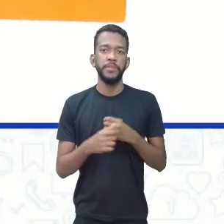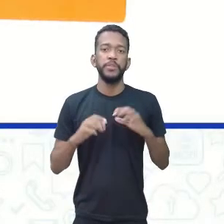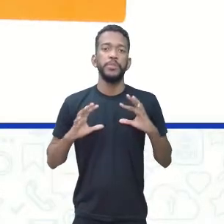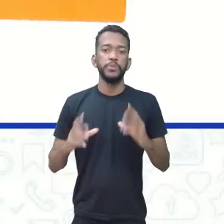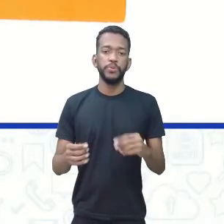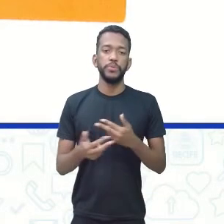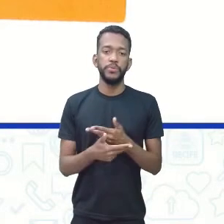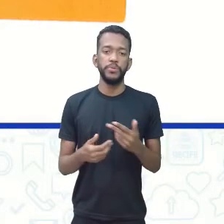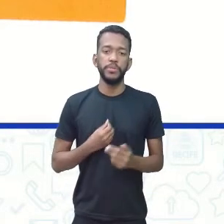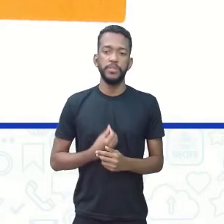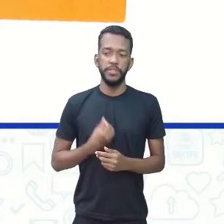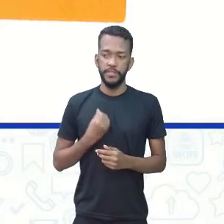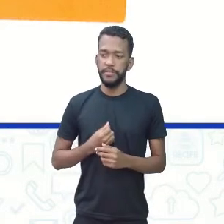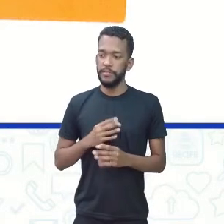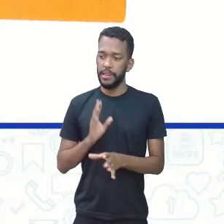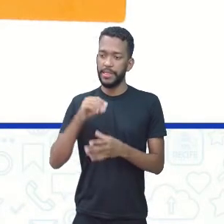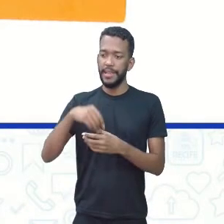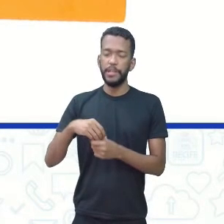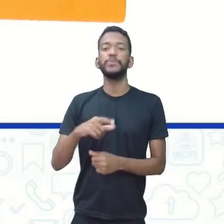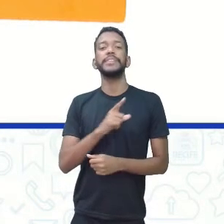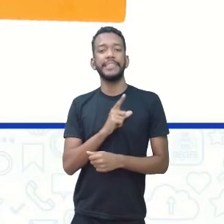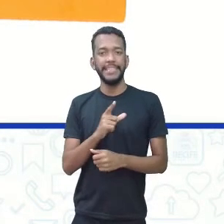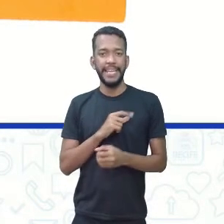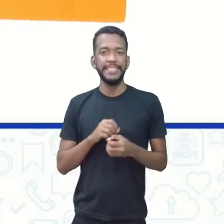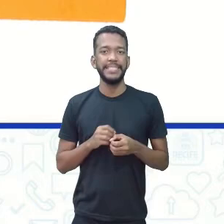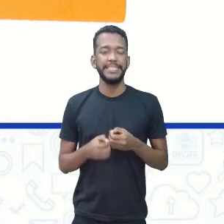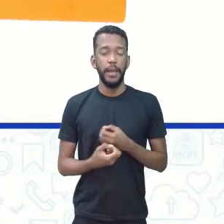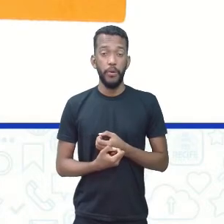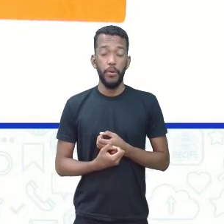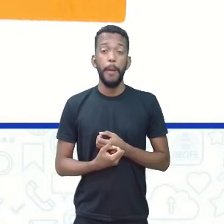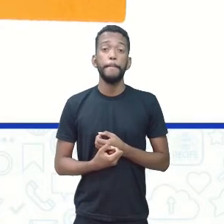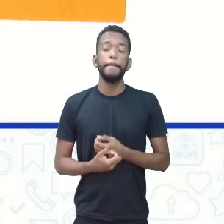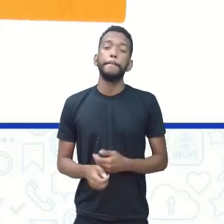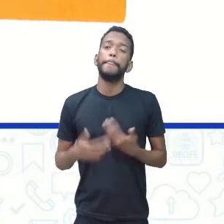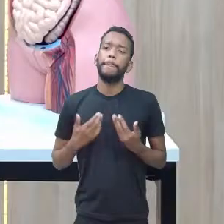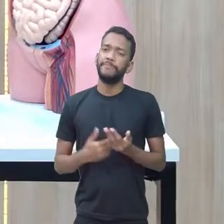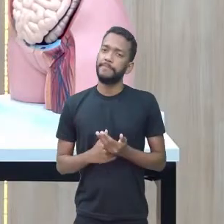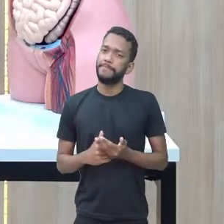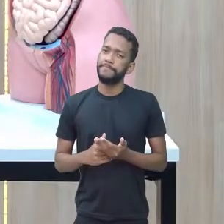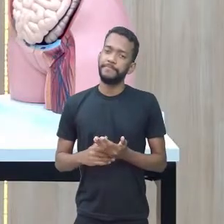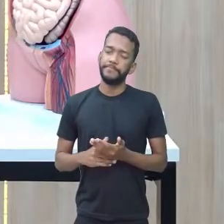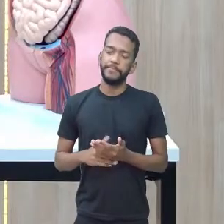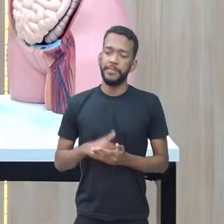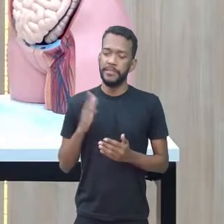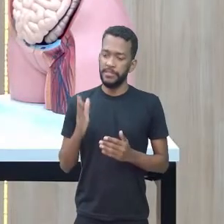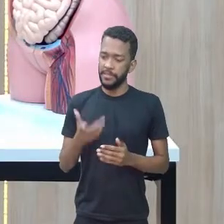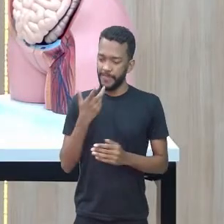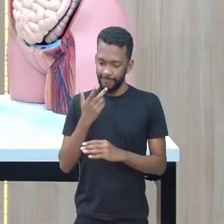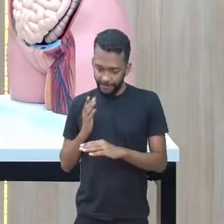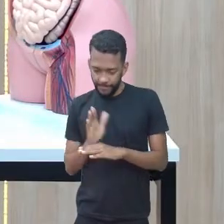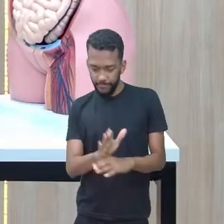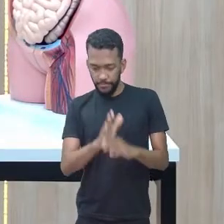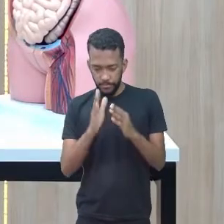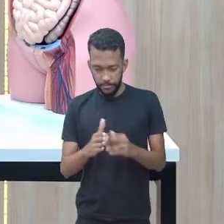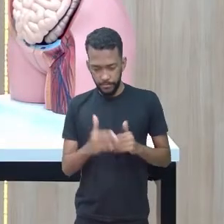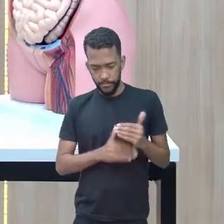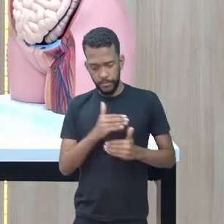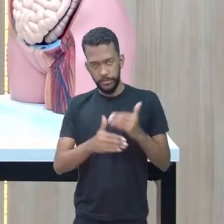são formadas por célula. Então, Robert Hooke chega com essa, vamos dizer assim, essa contribuição para a